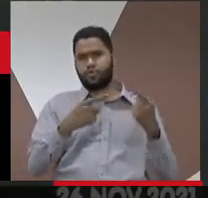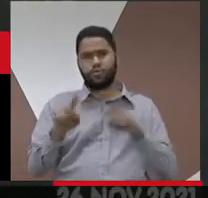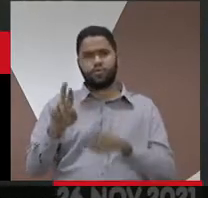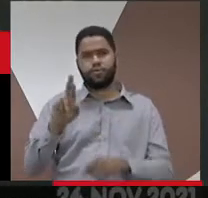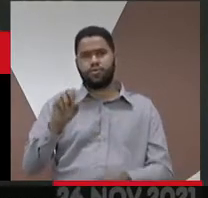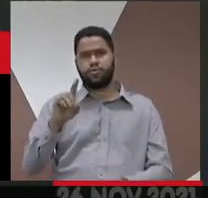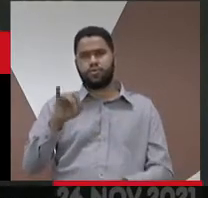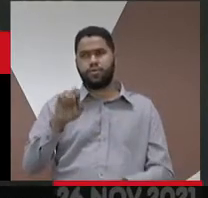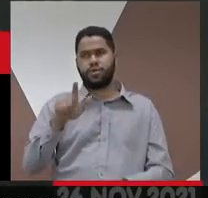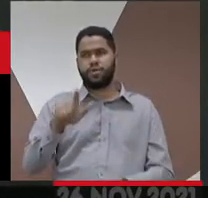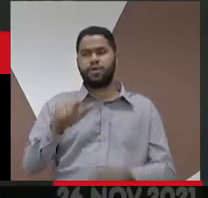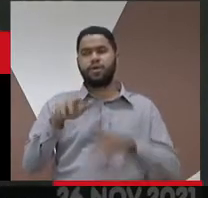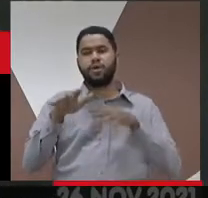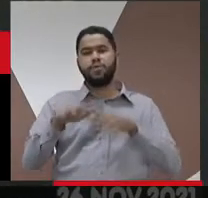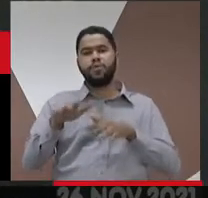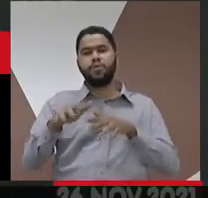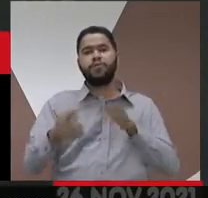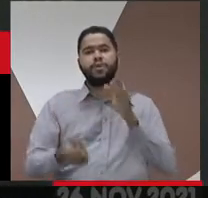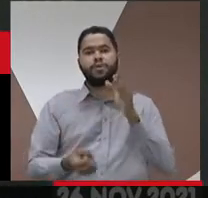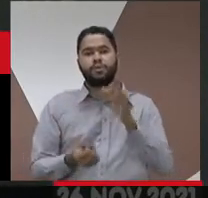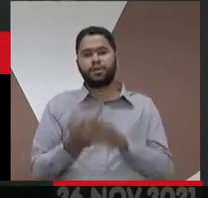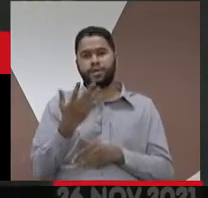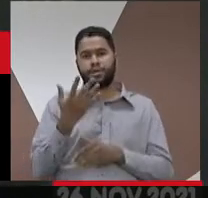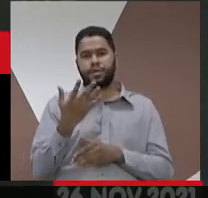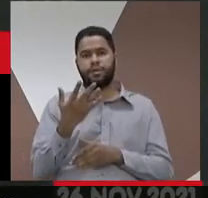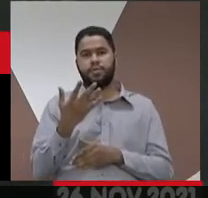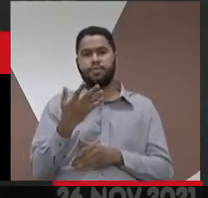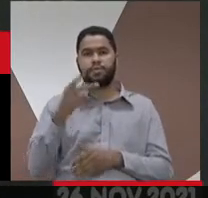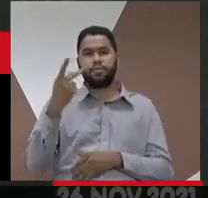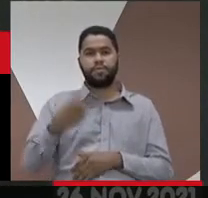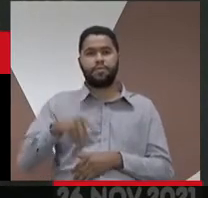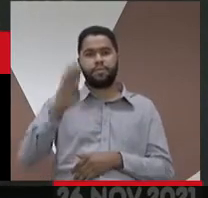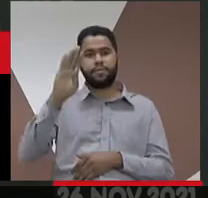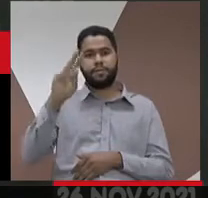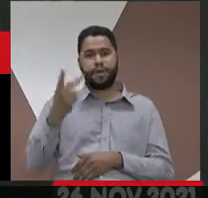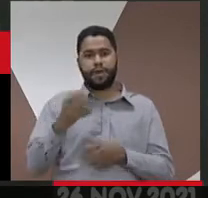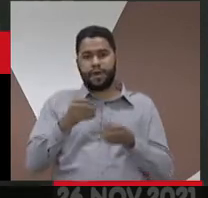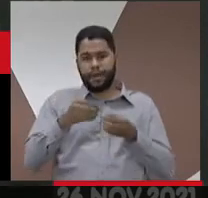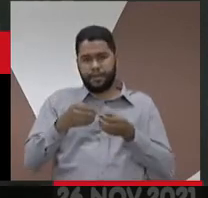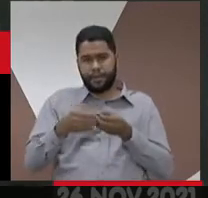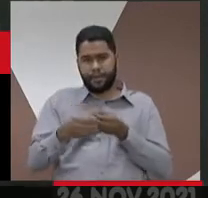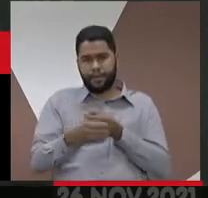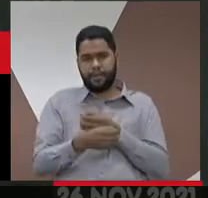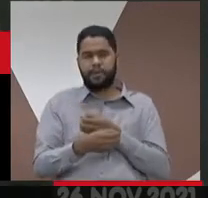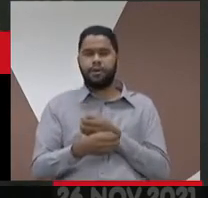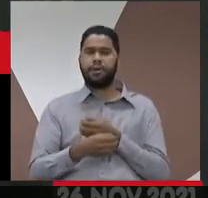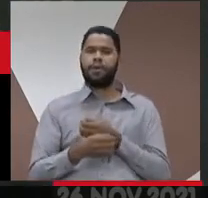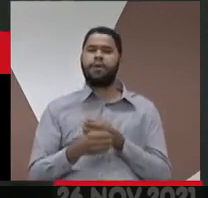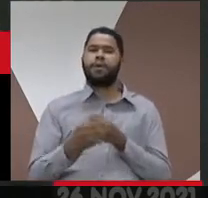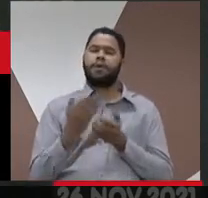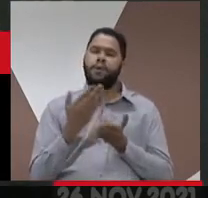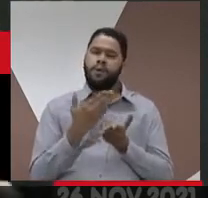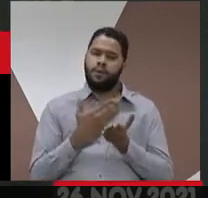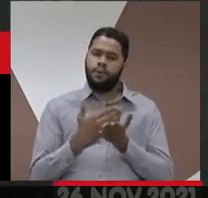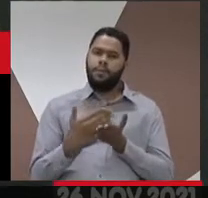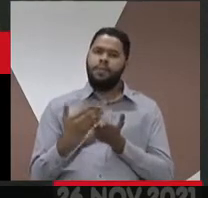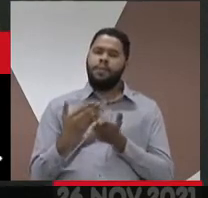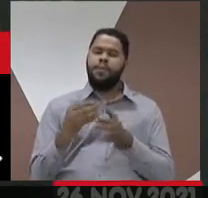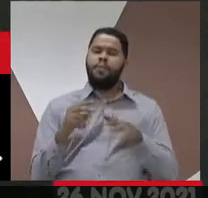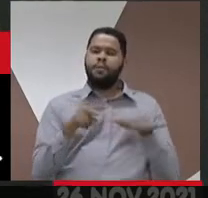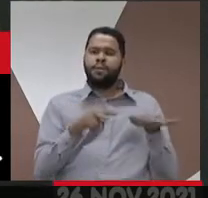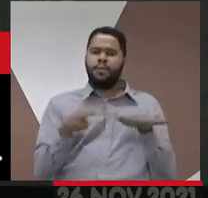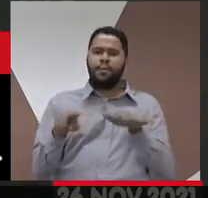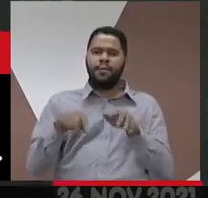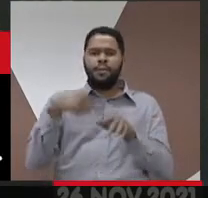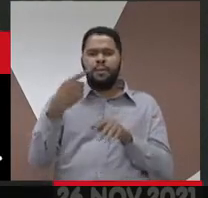Rodoanel, movimento que criamos em Belo Horizonte, região metropolitana. Começamos a criar na semana